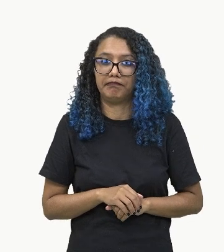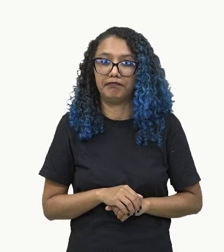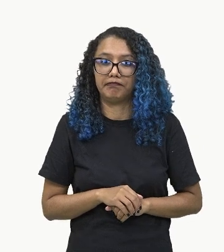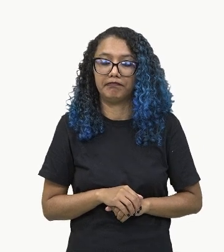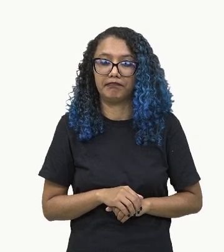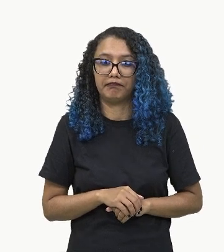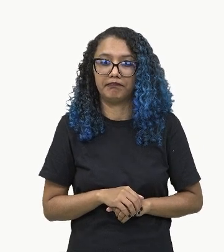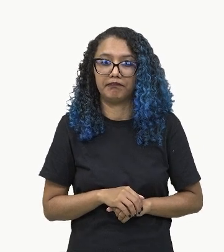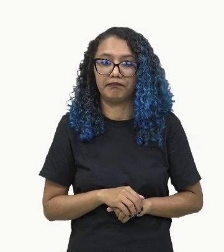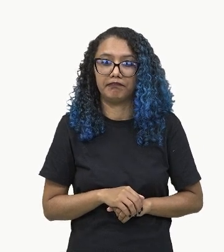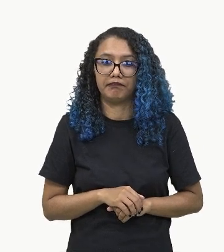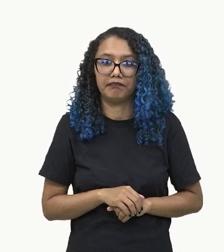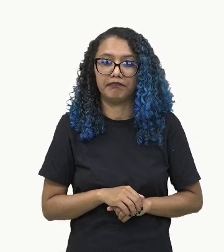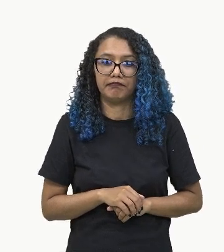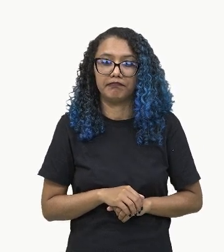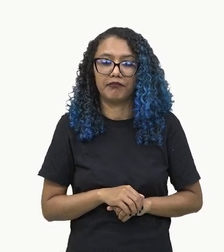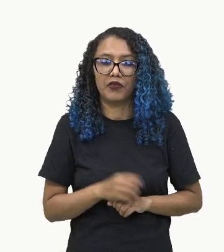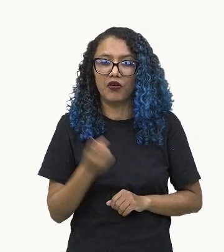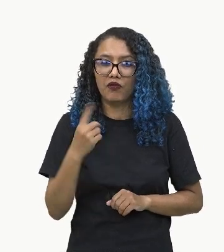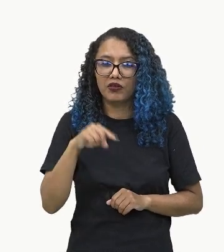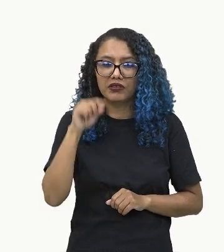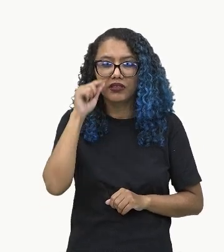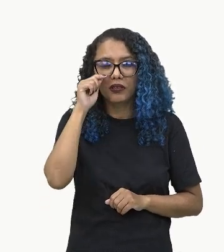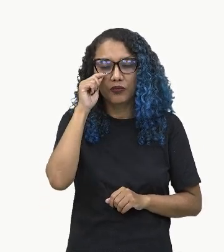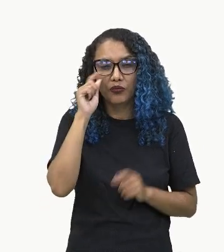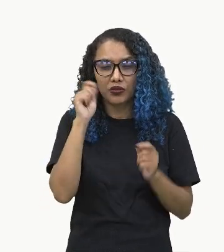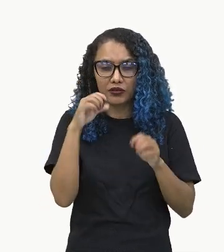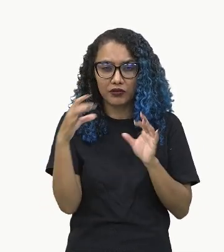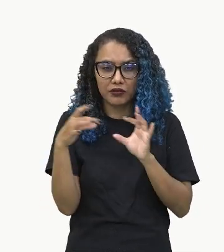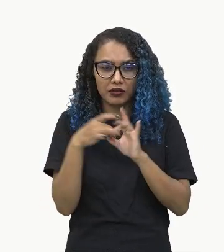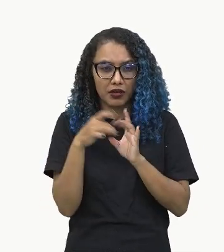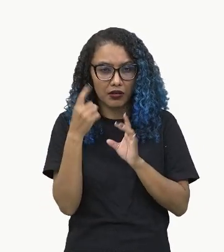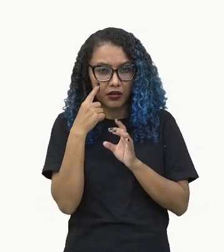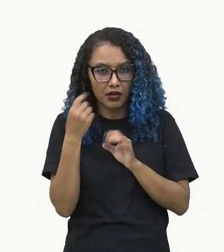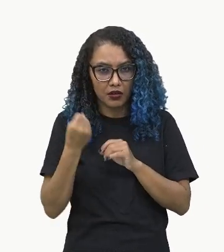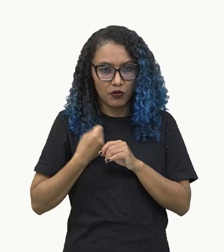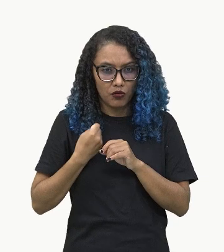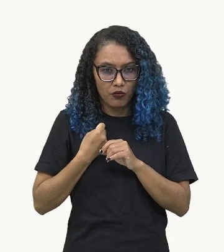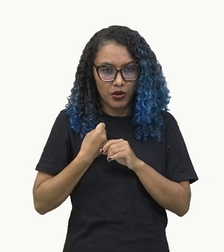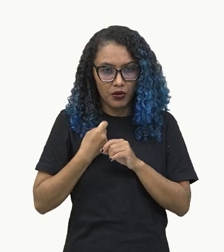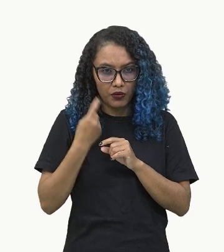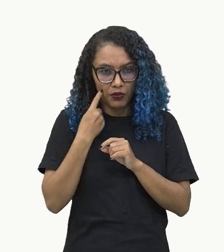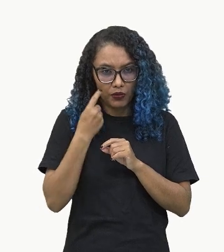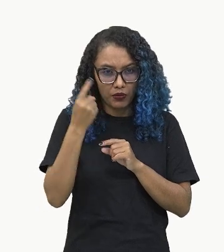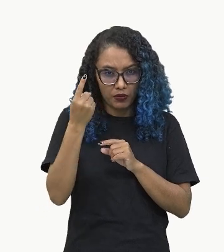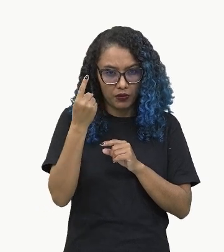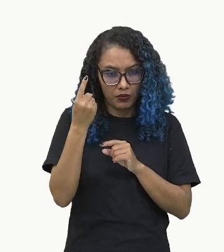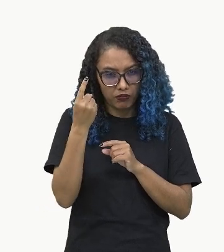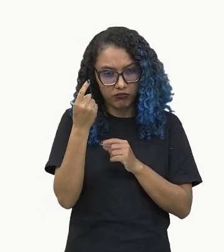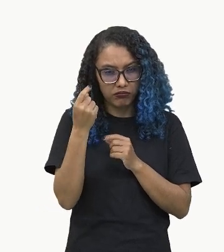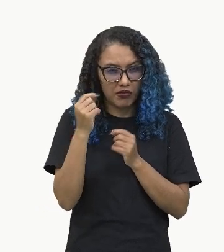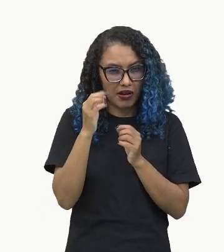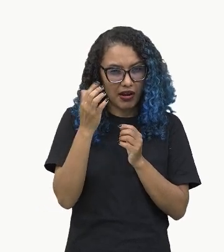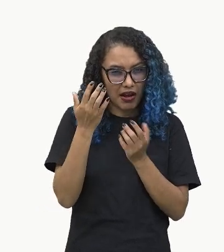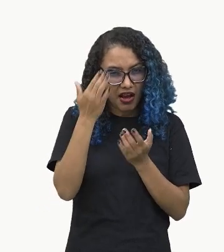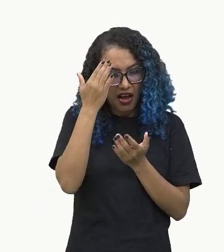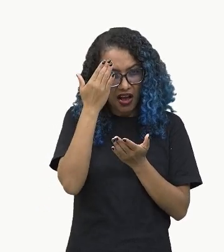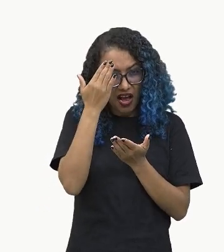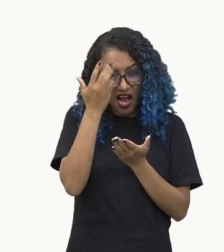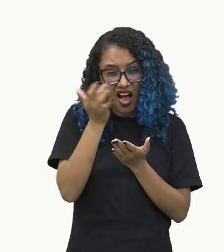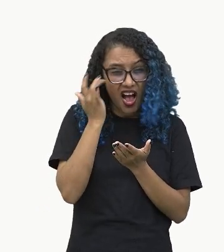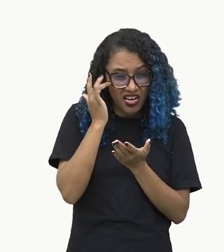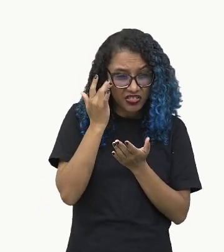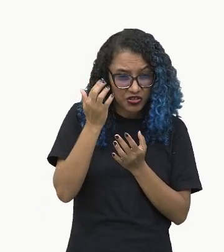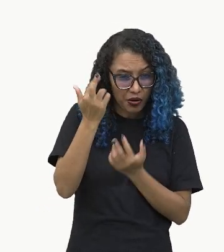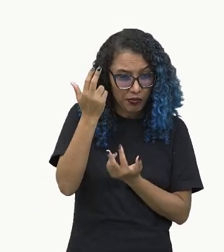consegue fazer alguma associação deste número com esse aqui que a gente já fez aqui em cima? Fácil, né?